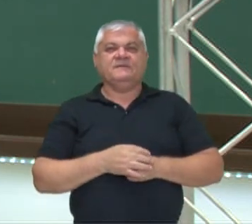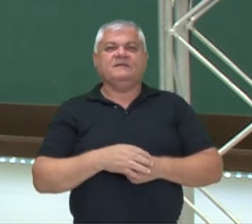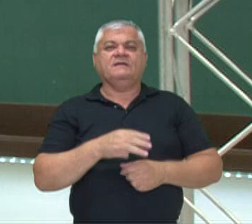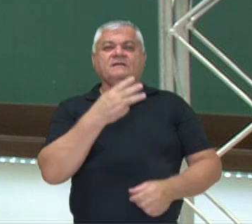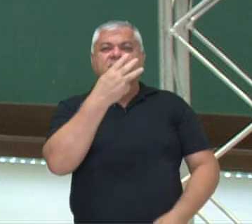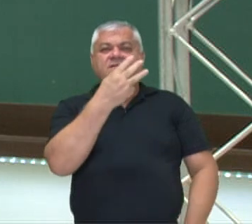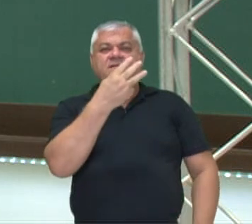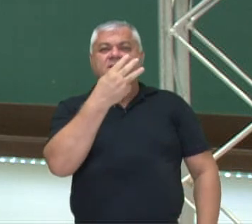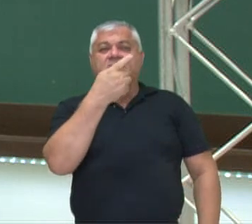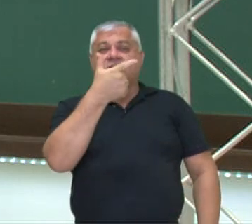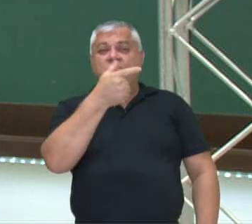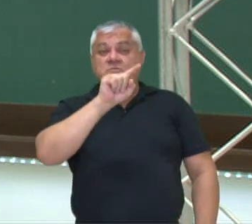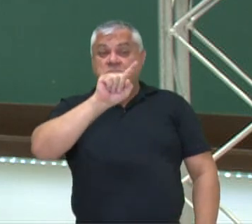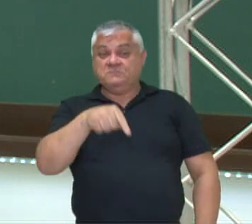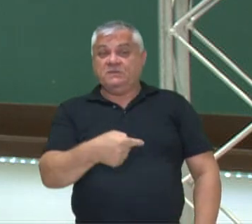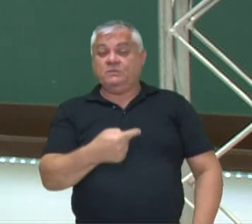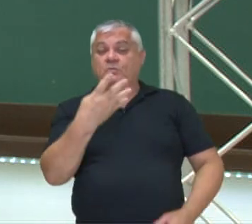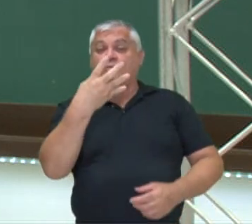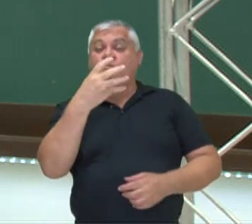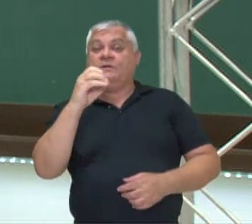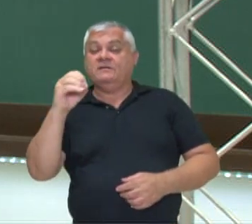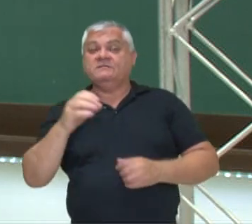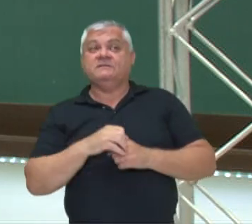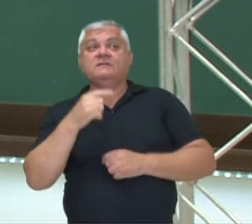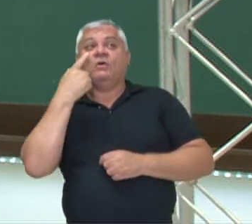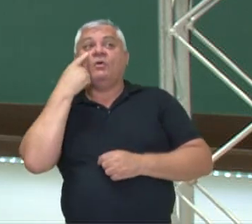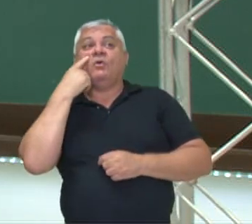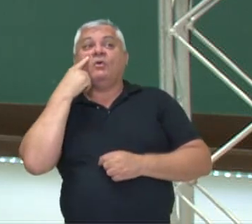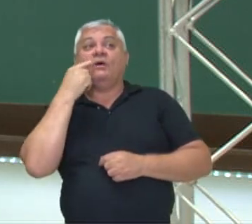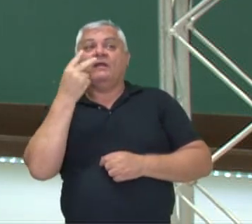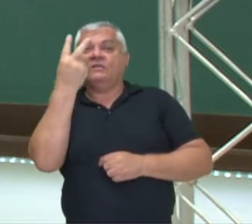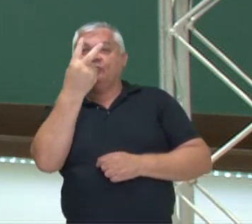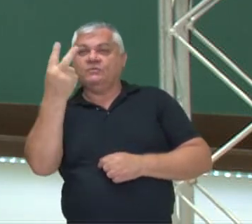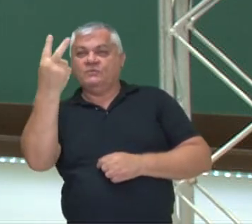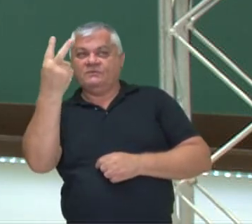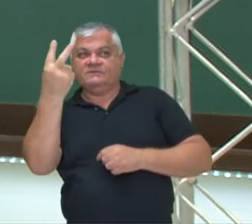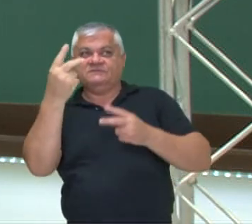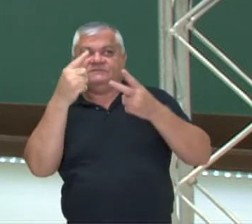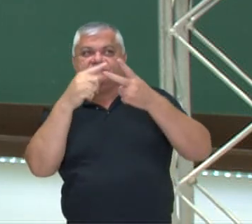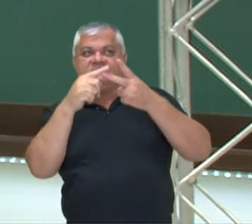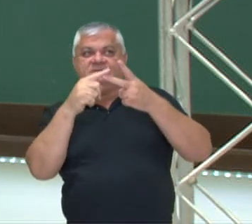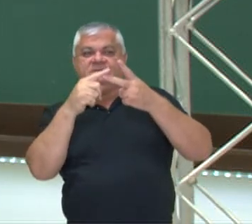32.400. Mas agora eu tenho que contar as casas decimais. Duas casas.